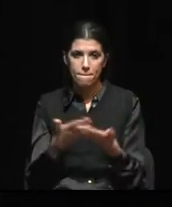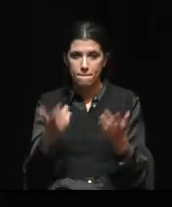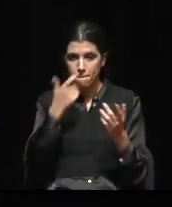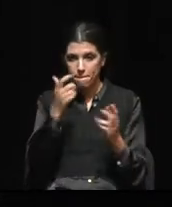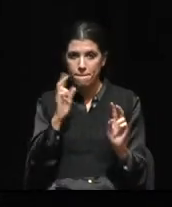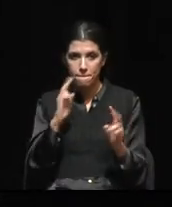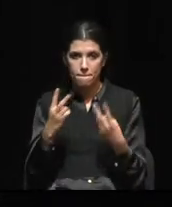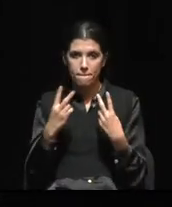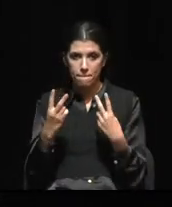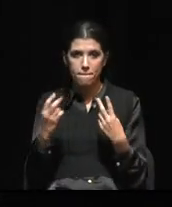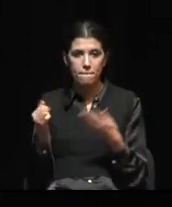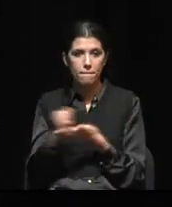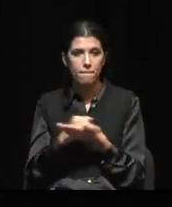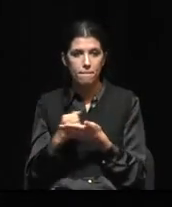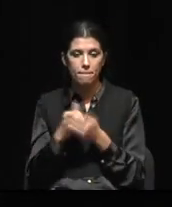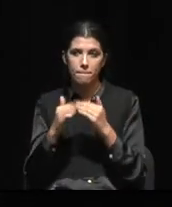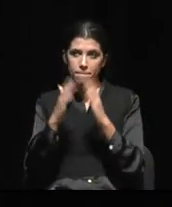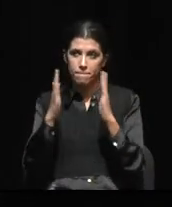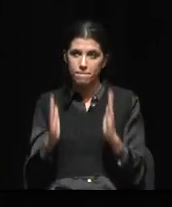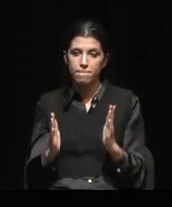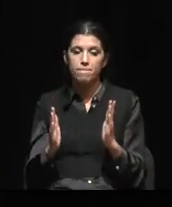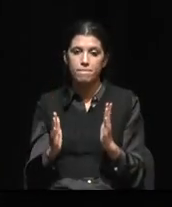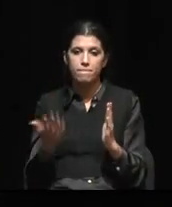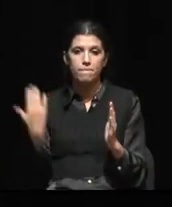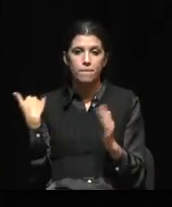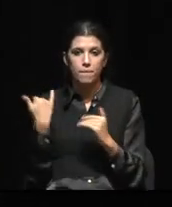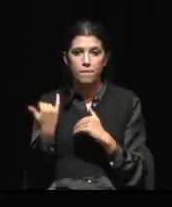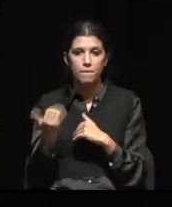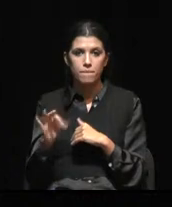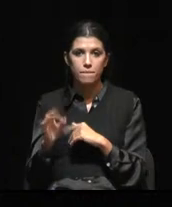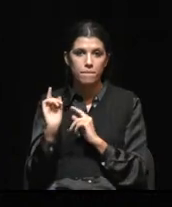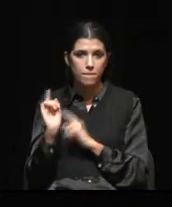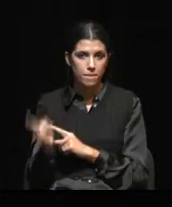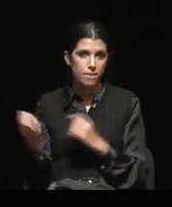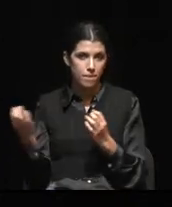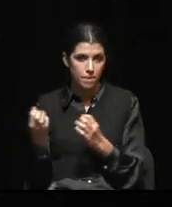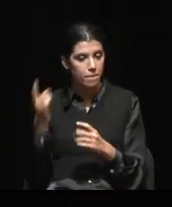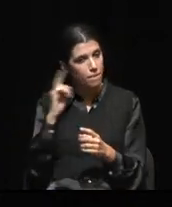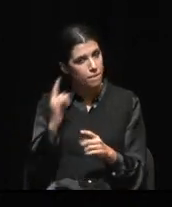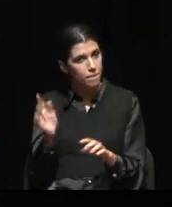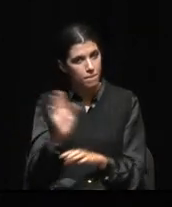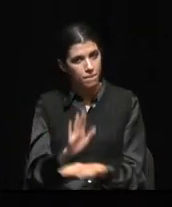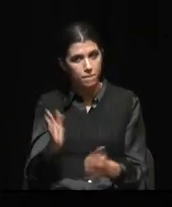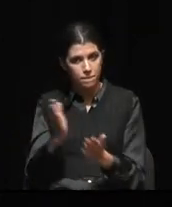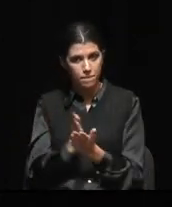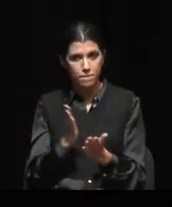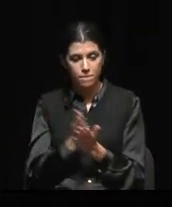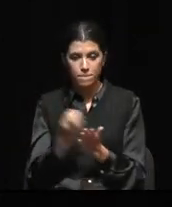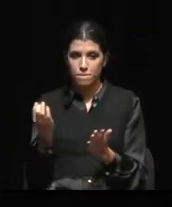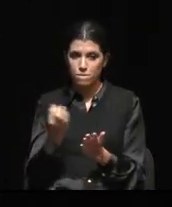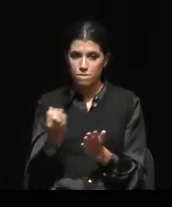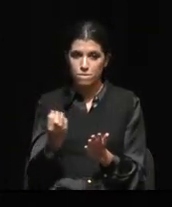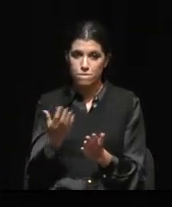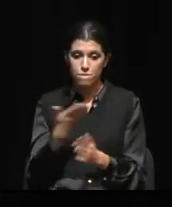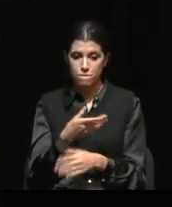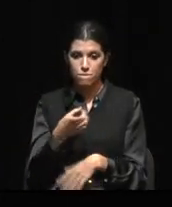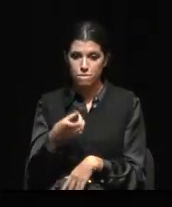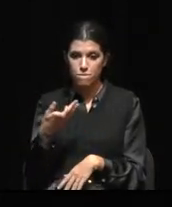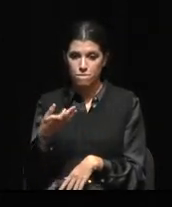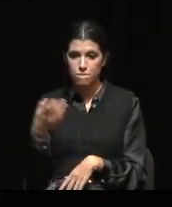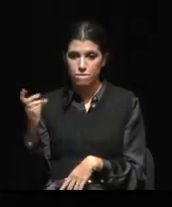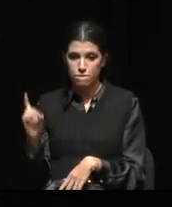público presente e funcionários desta casa no passado dia 24 de Março celebramos o dia nacional do Estudante em